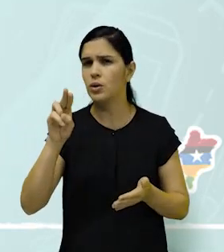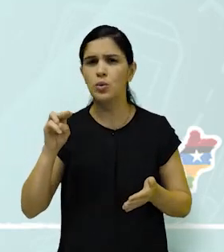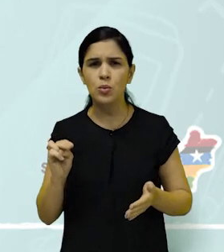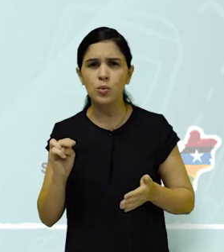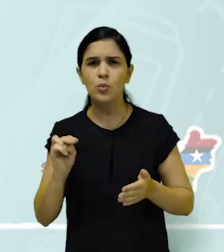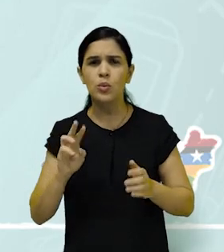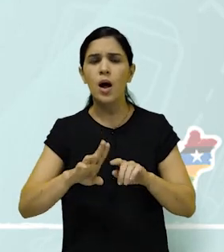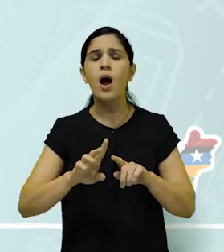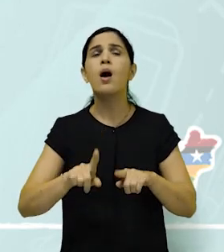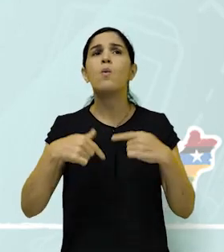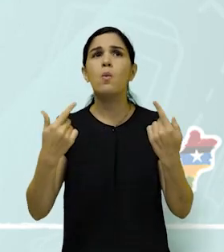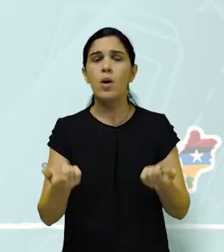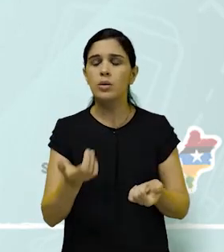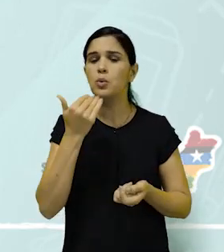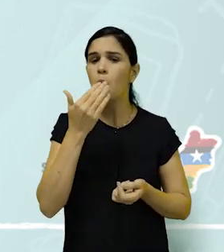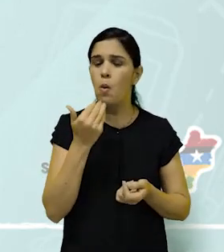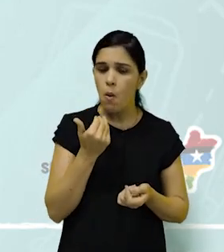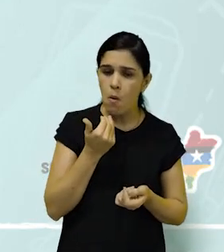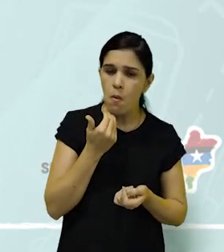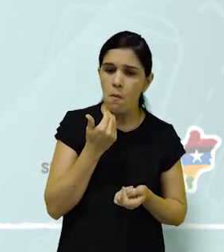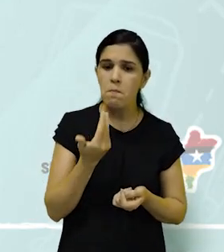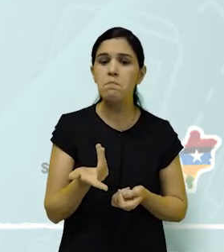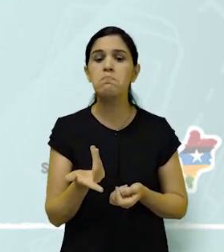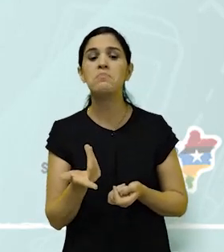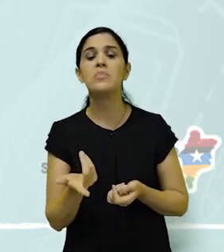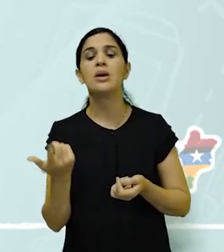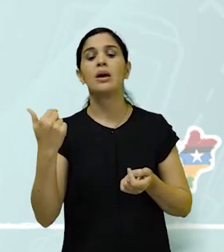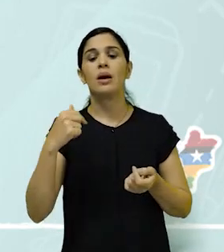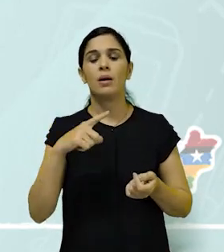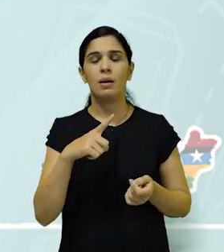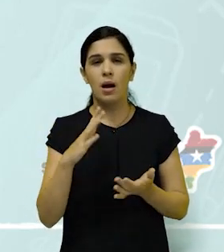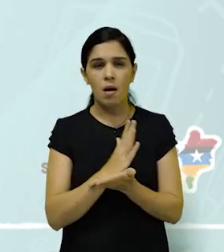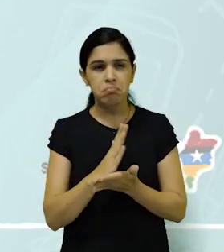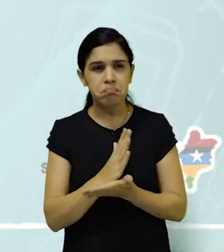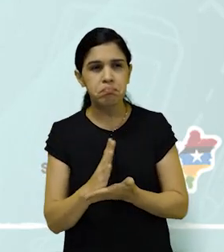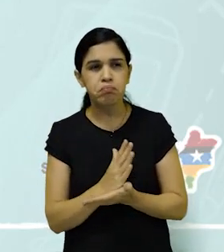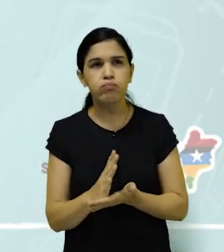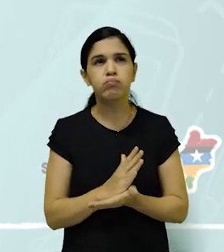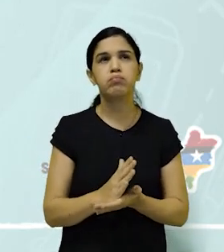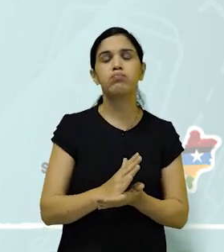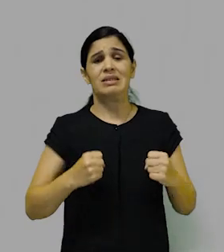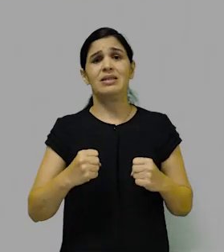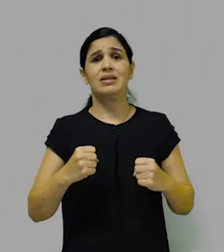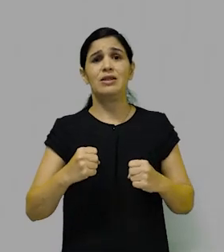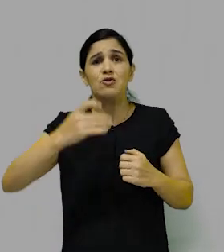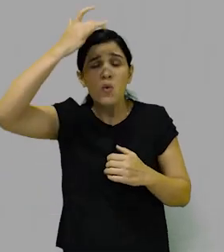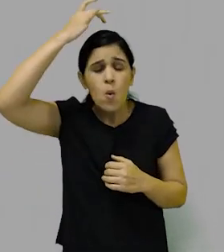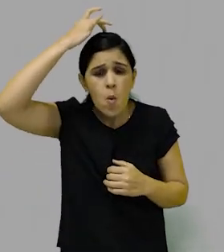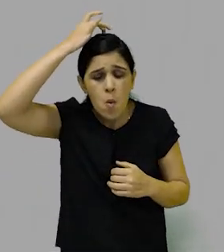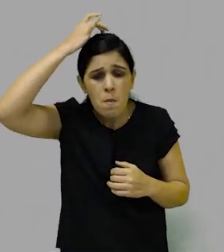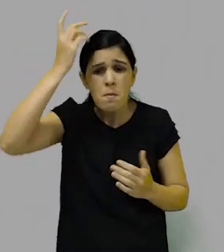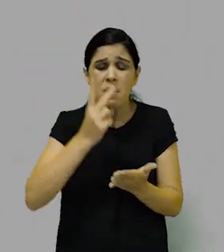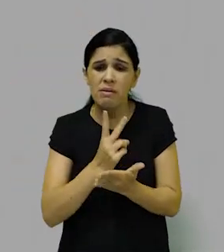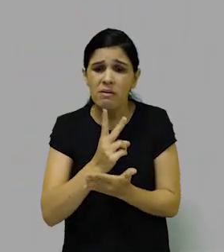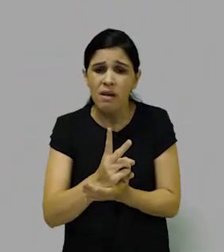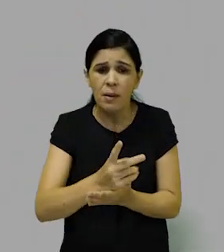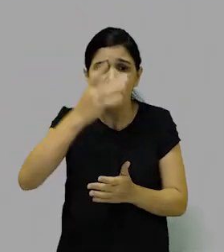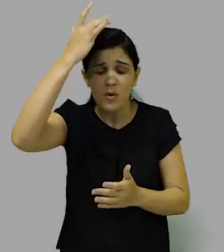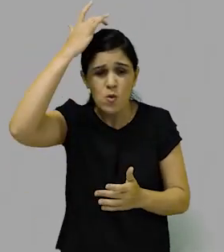forte, grandão, ele não se visualiza daquele tamanho. Ele sempre está se achando como uma